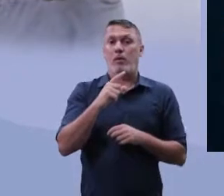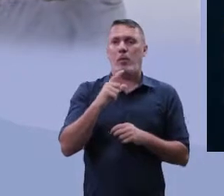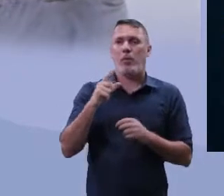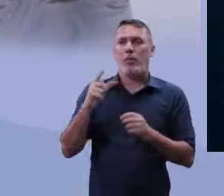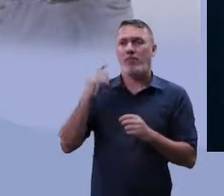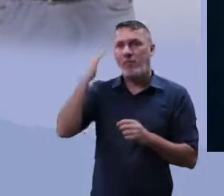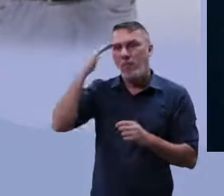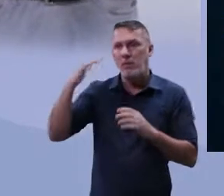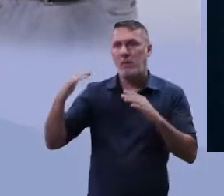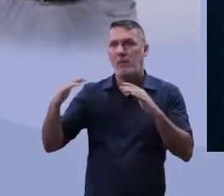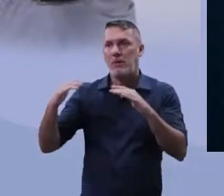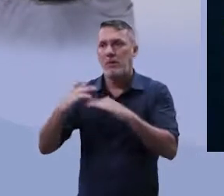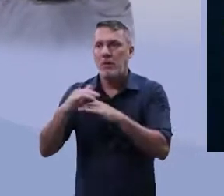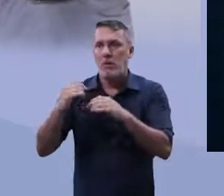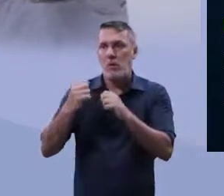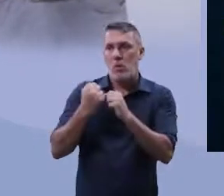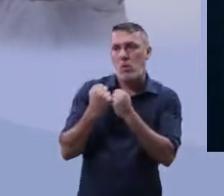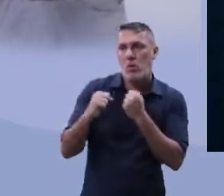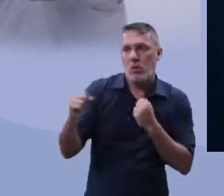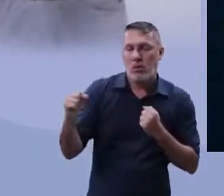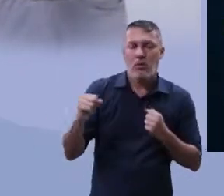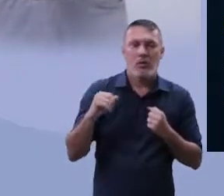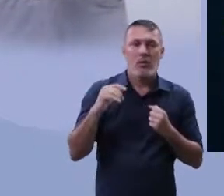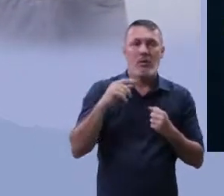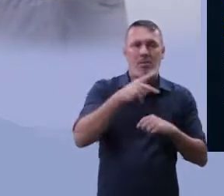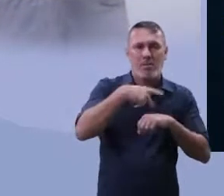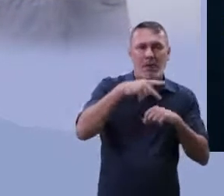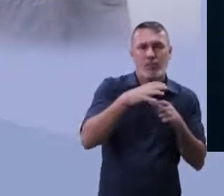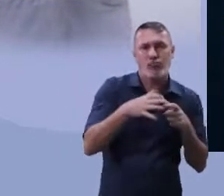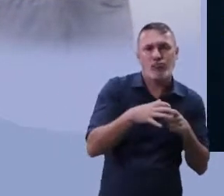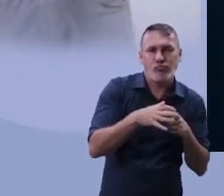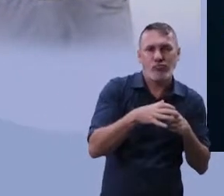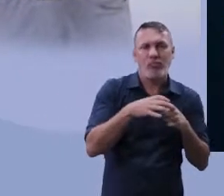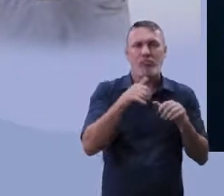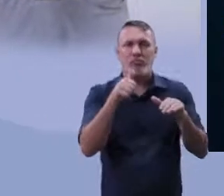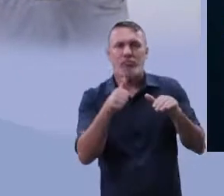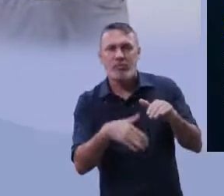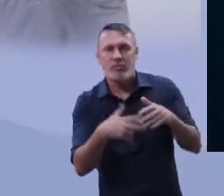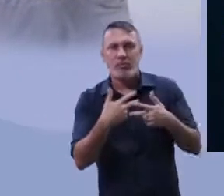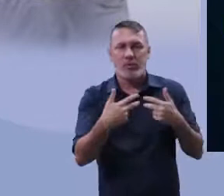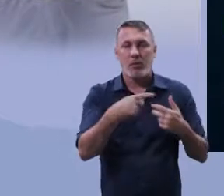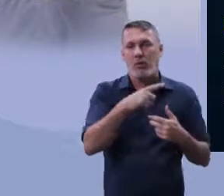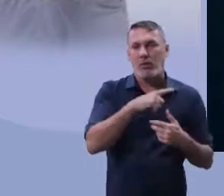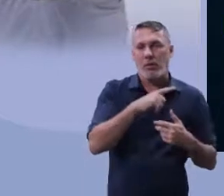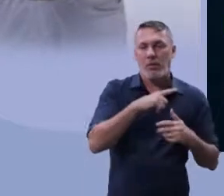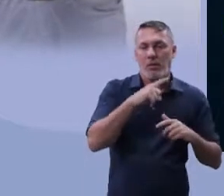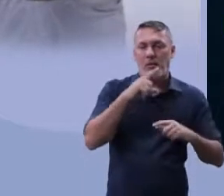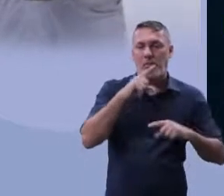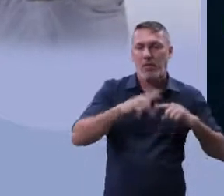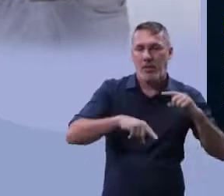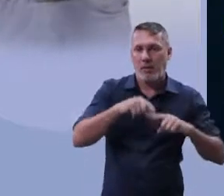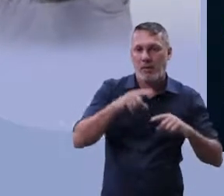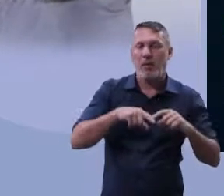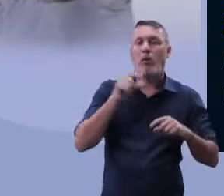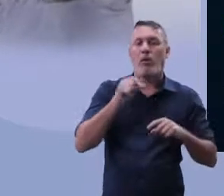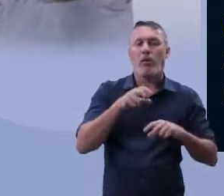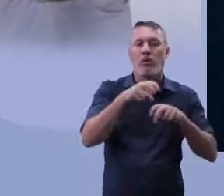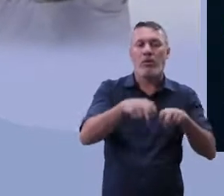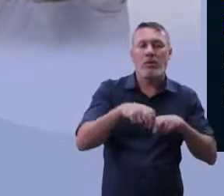voltando às antigas metrópoles a questão, né, de, vamos dizer assim, de produtos